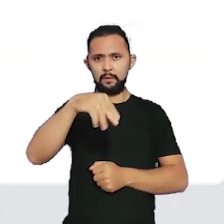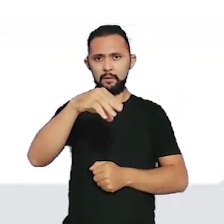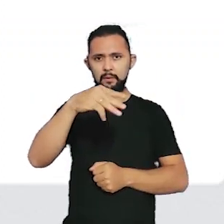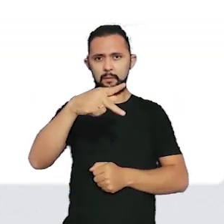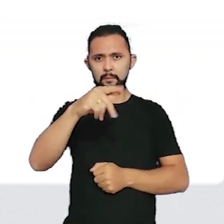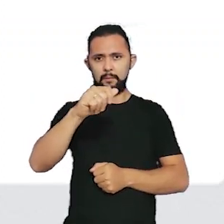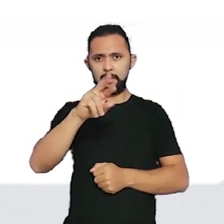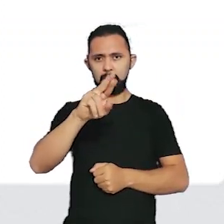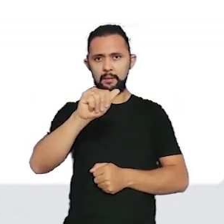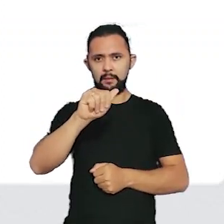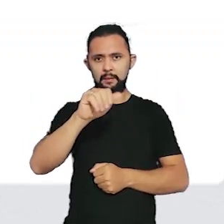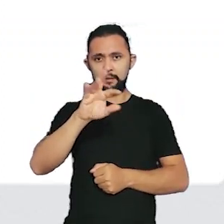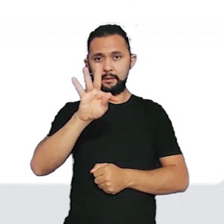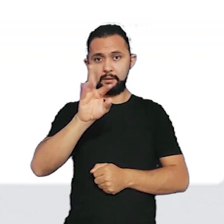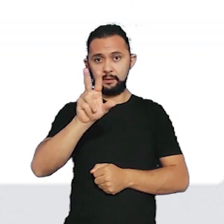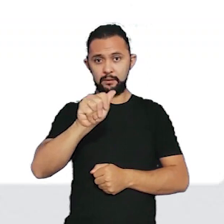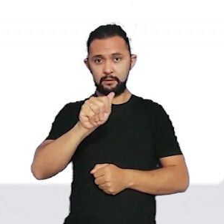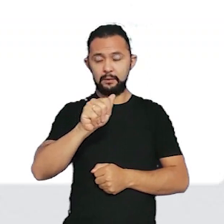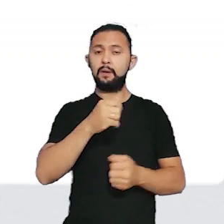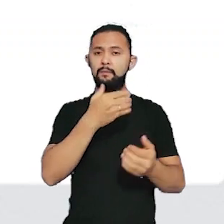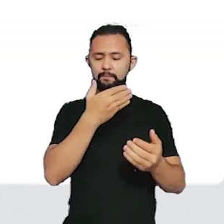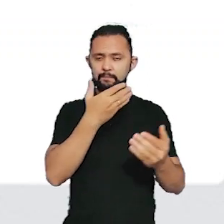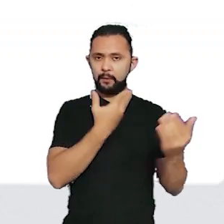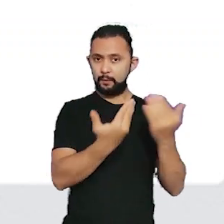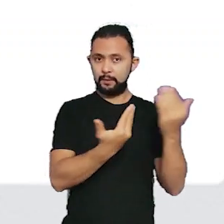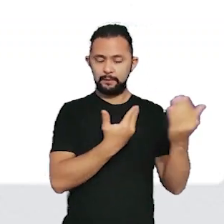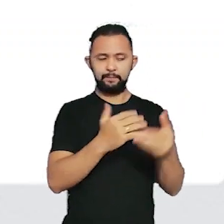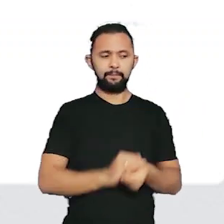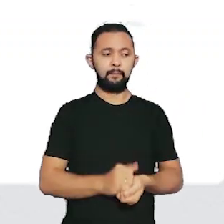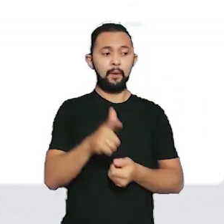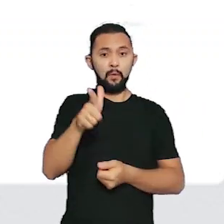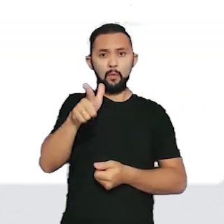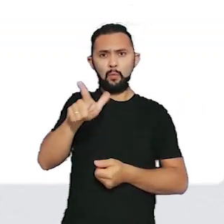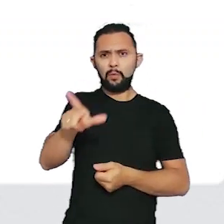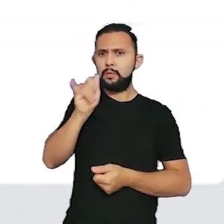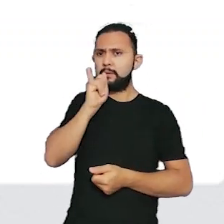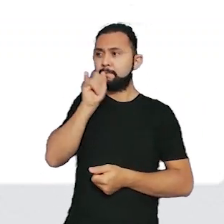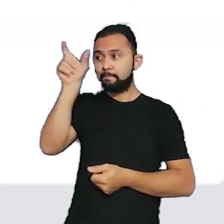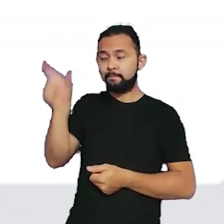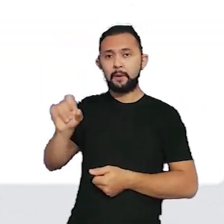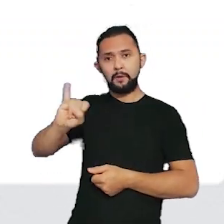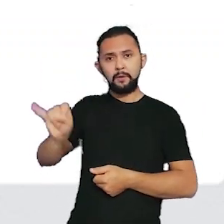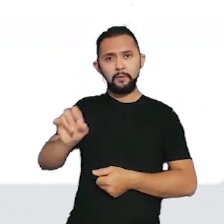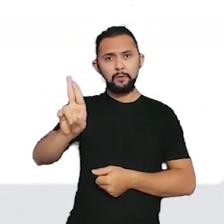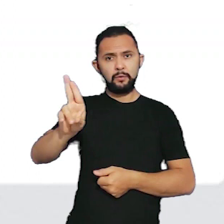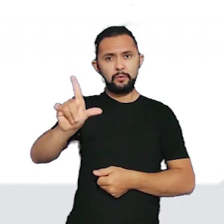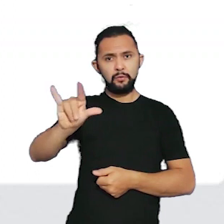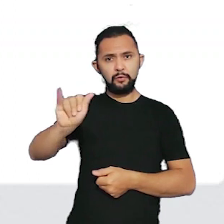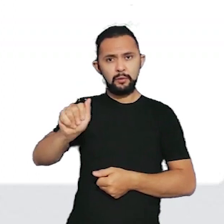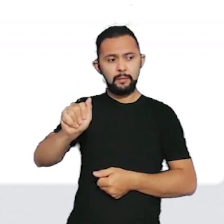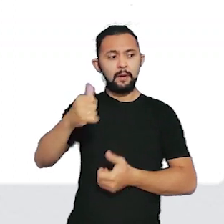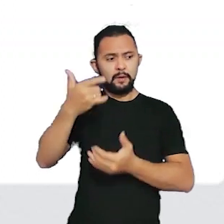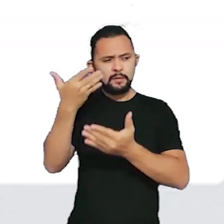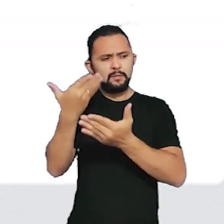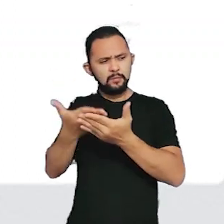Júlia estuda muito como eu estudo. Então, eu tenho aqui o verbo subentendido. Então,